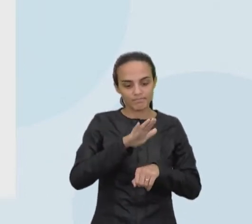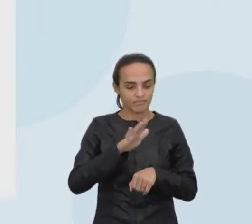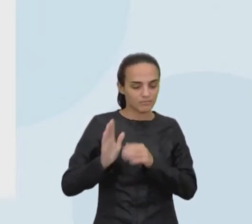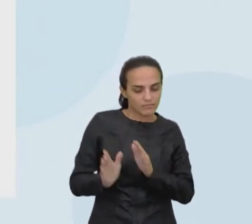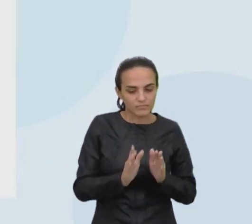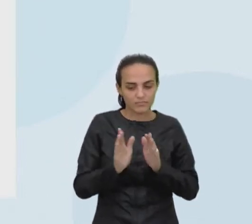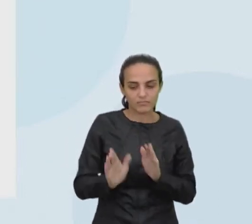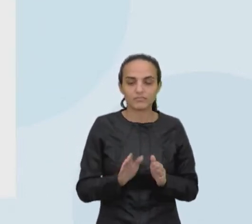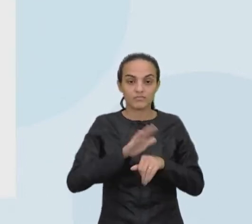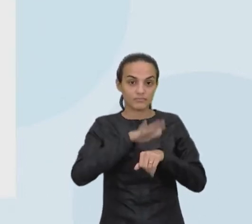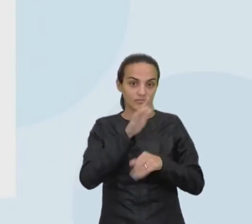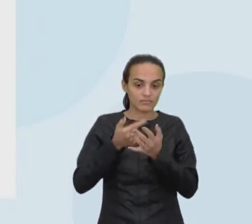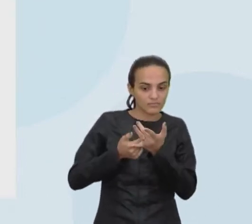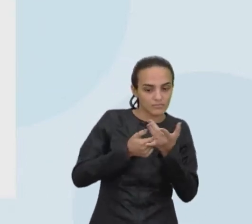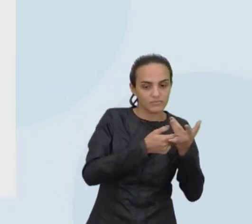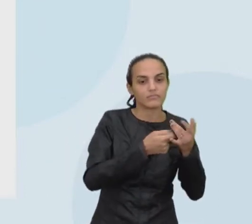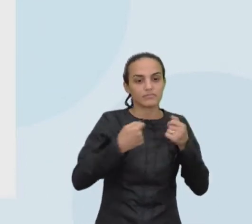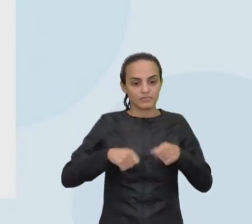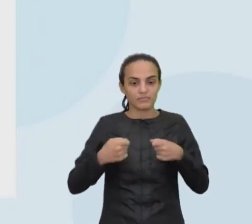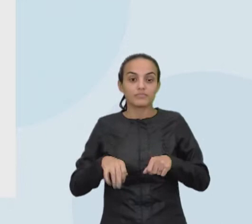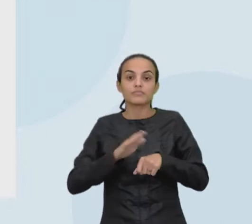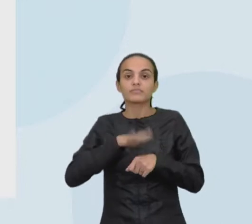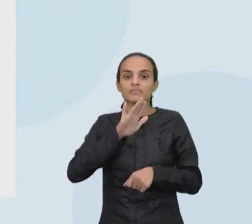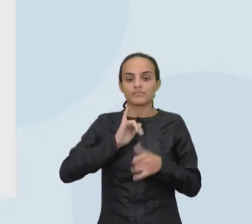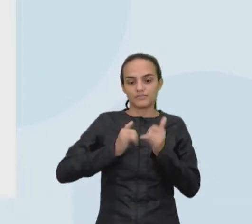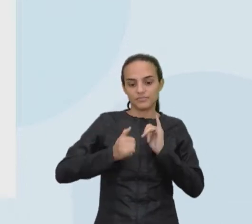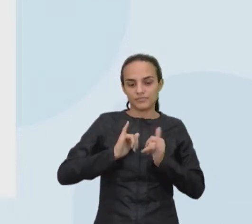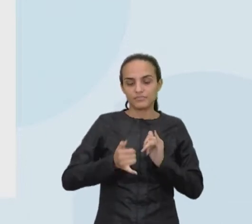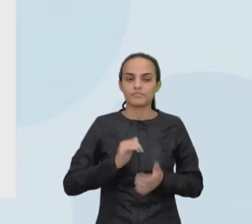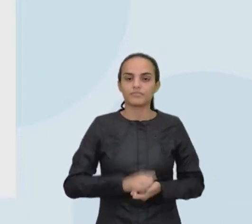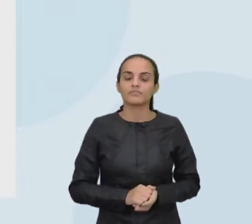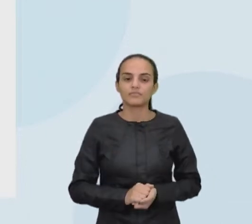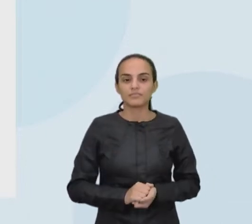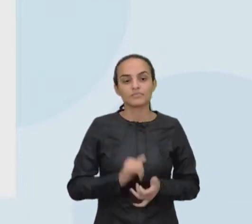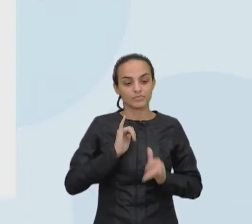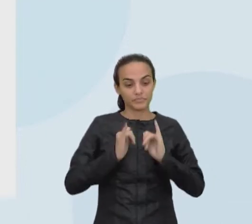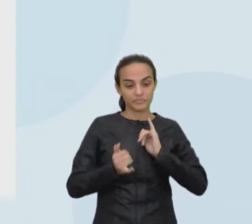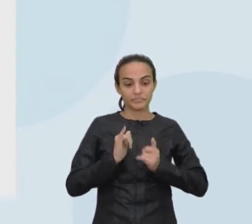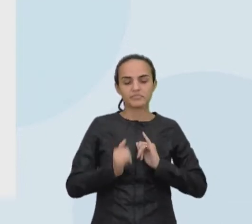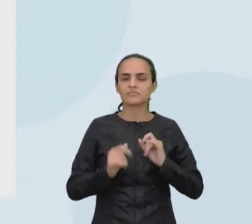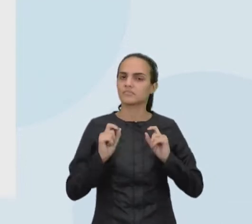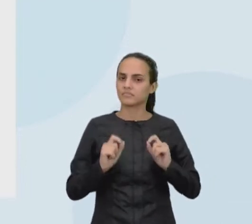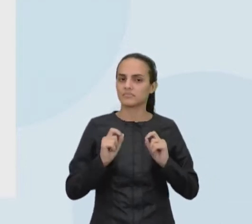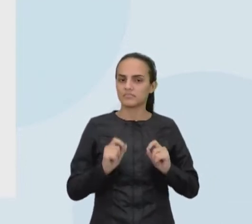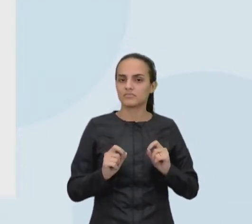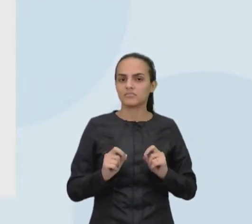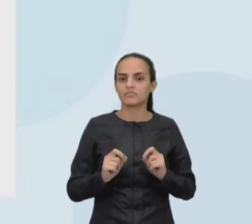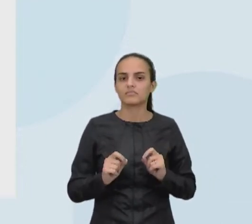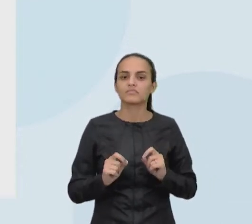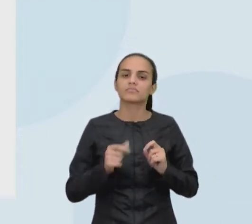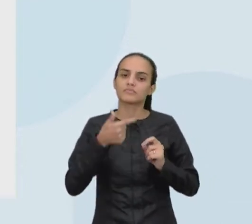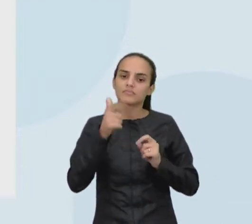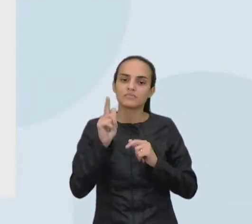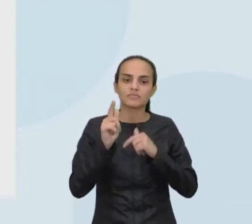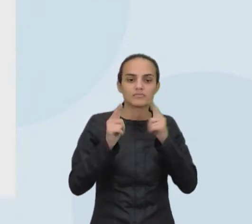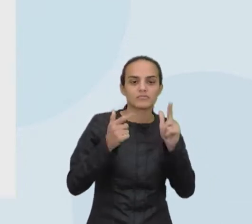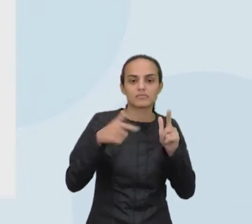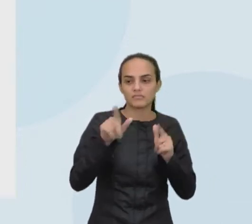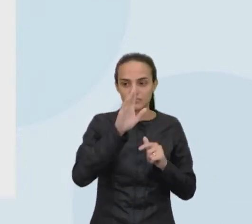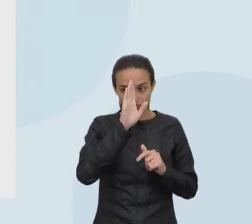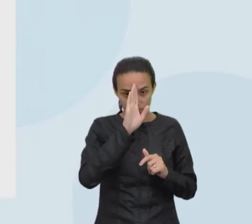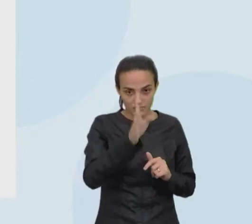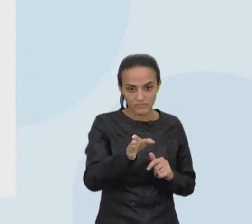mais tecnológico, precisando cada vez mais de energia. E a energia ela foi se diversificando, né? Principalmente